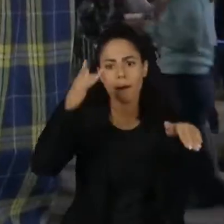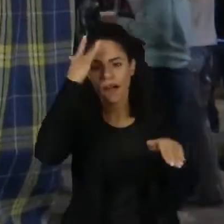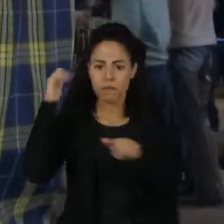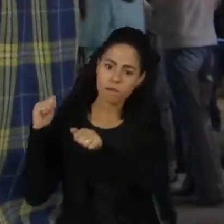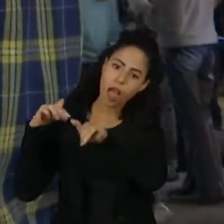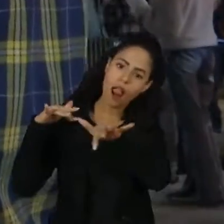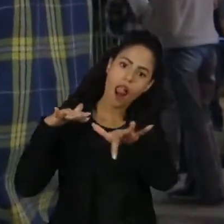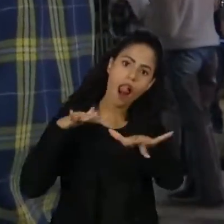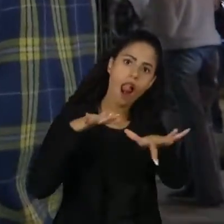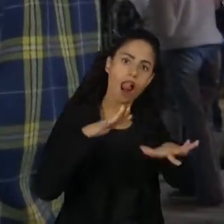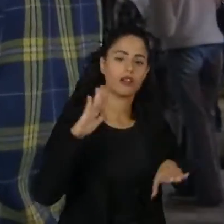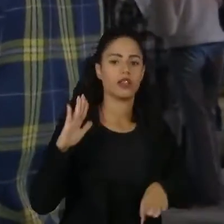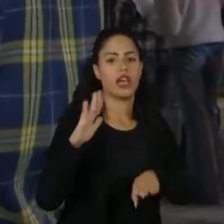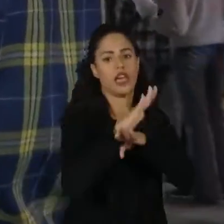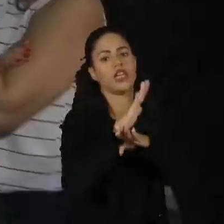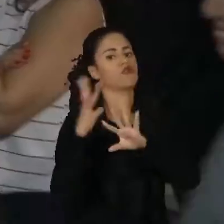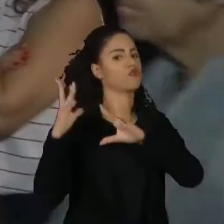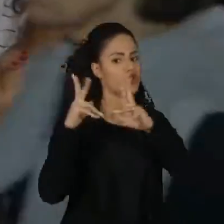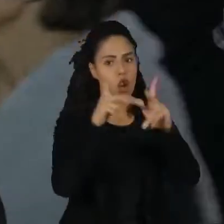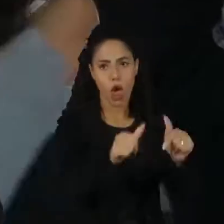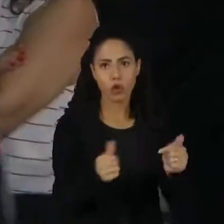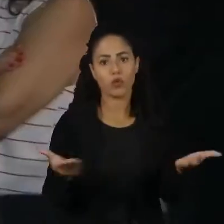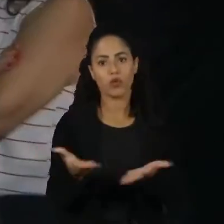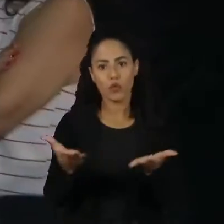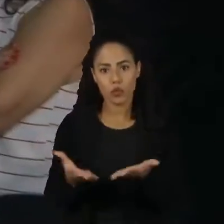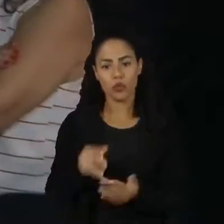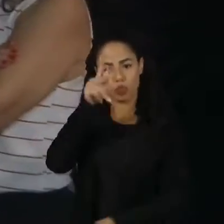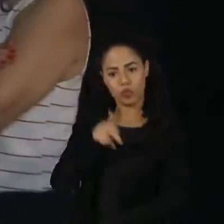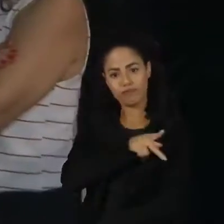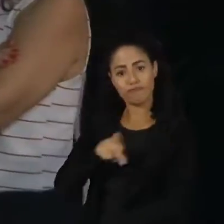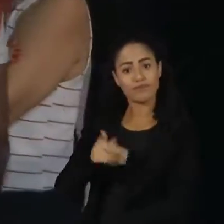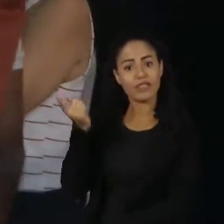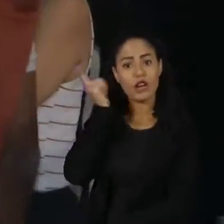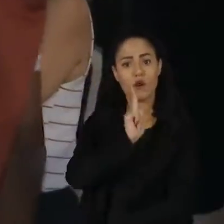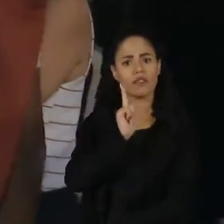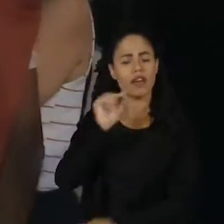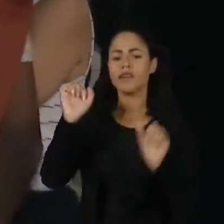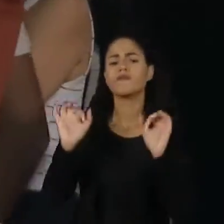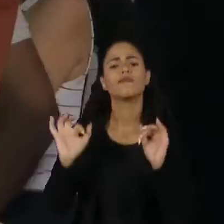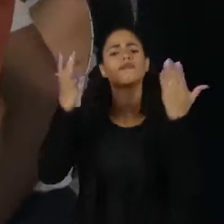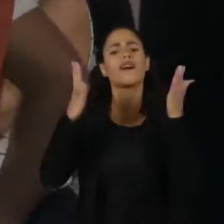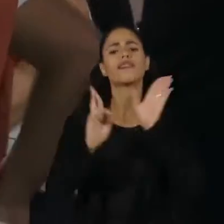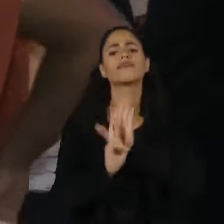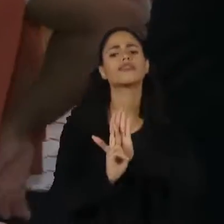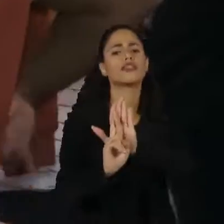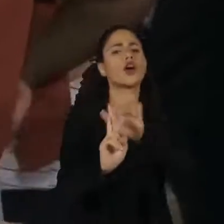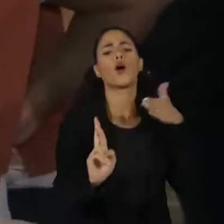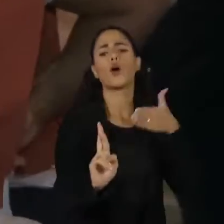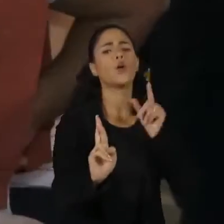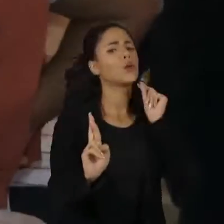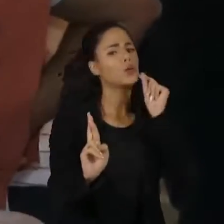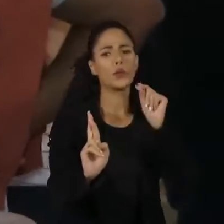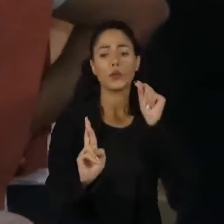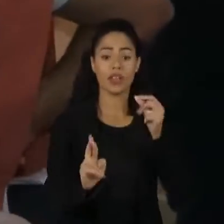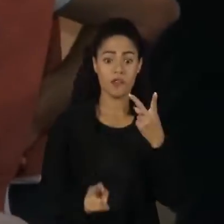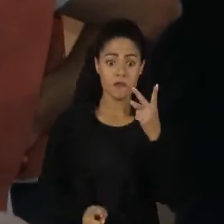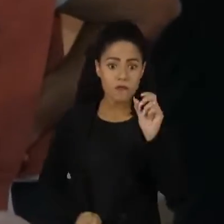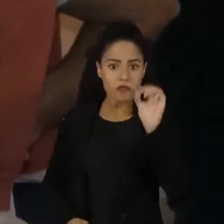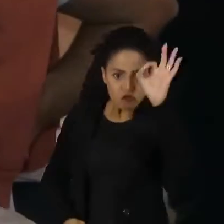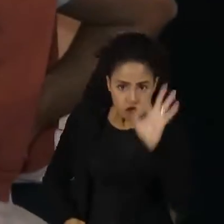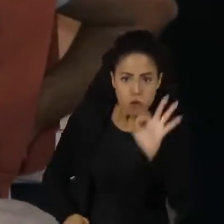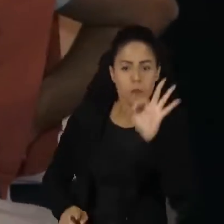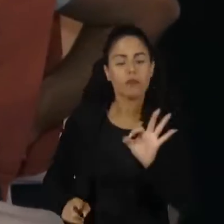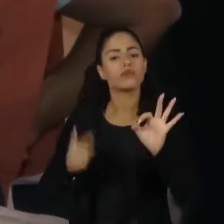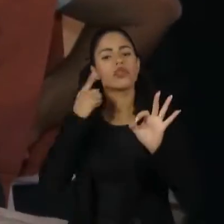gera renda para as ações pastorais. A festa, ela representa uns 20% da entrada